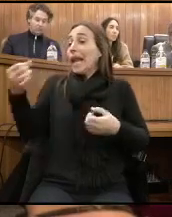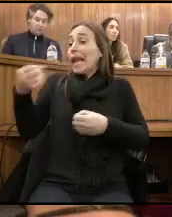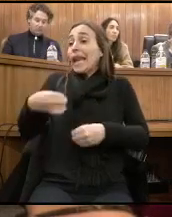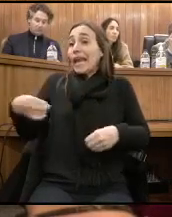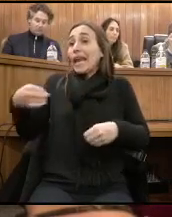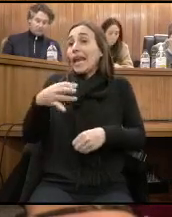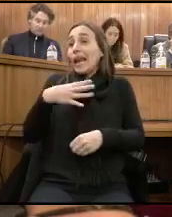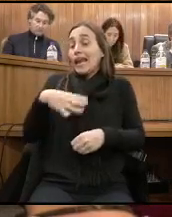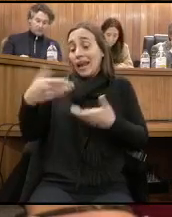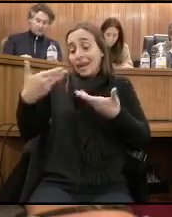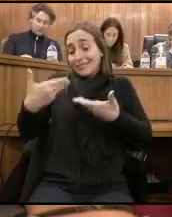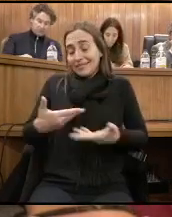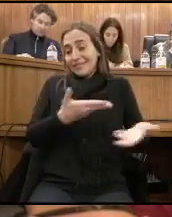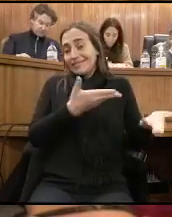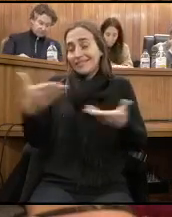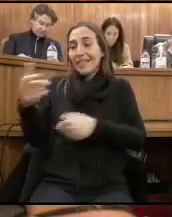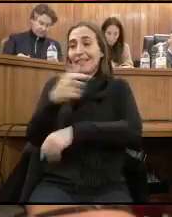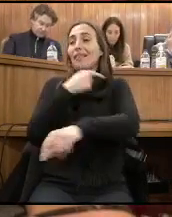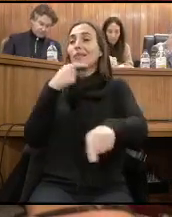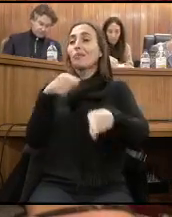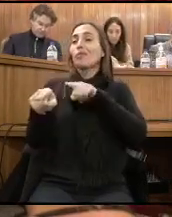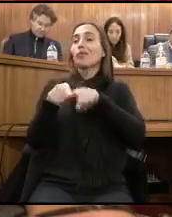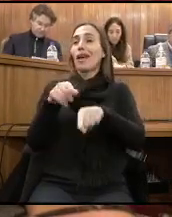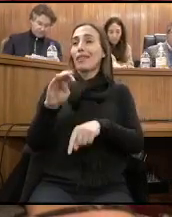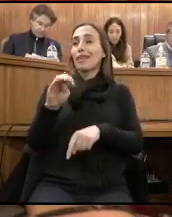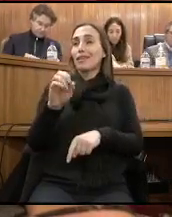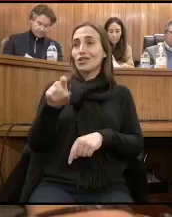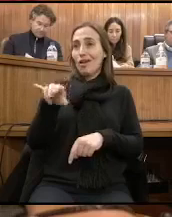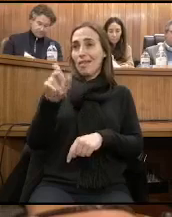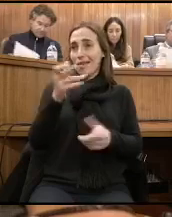se é deputada, Sónia Sousa, faça o favor de usar a palavra.